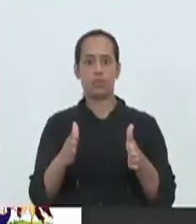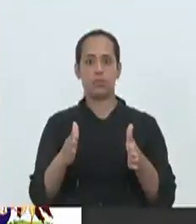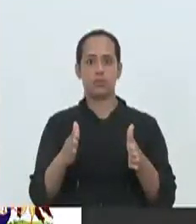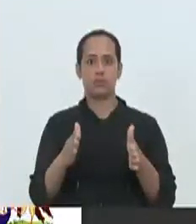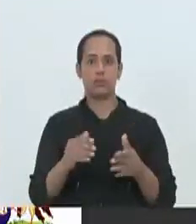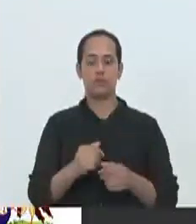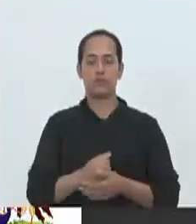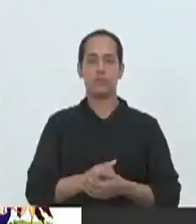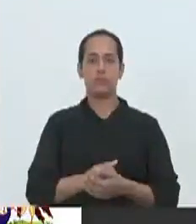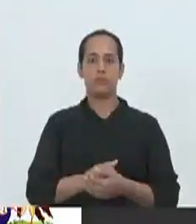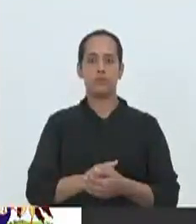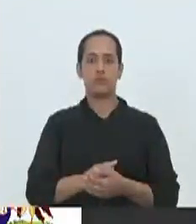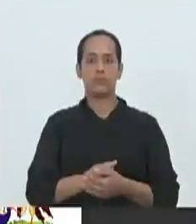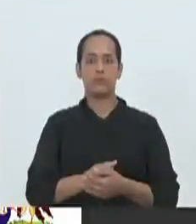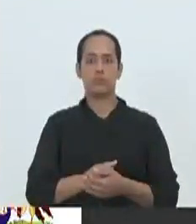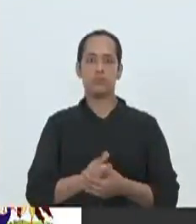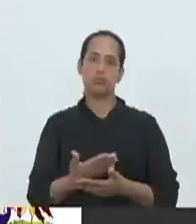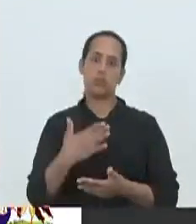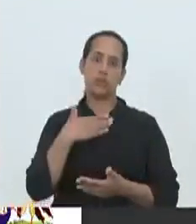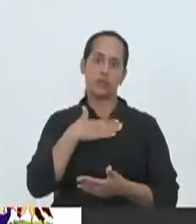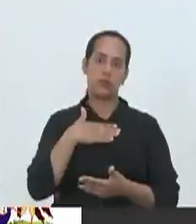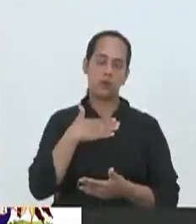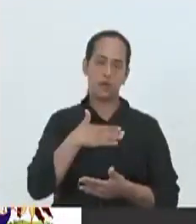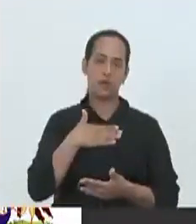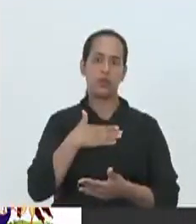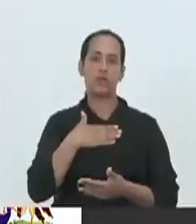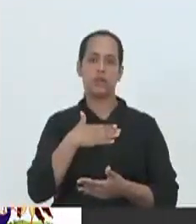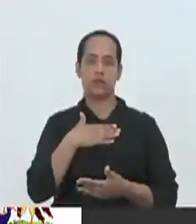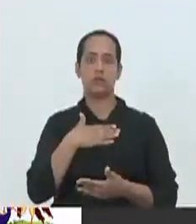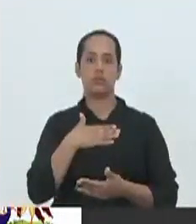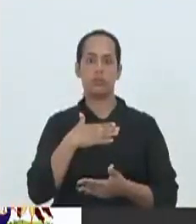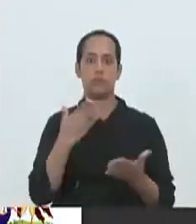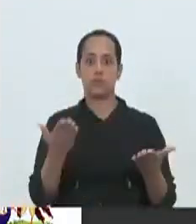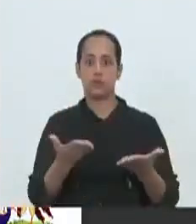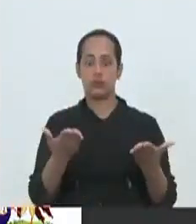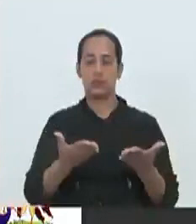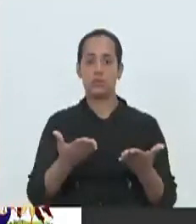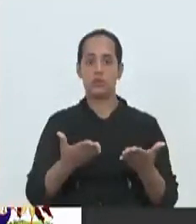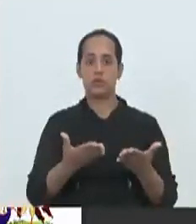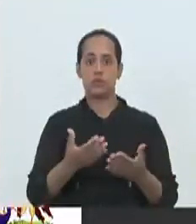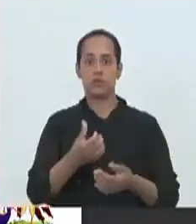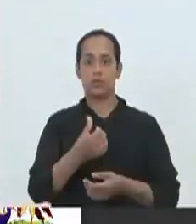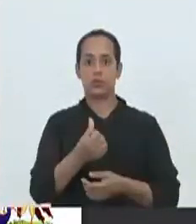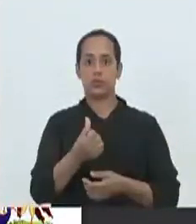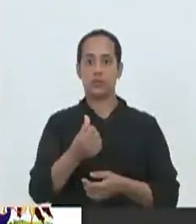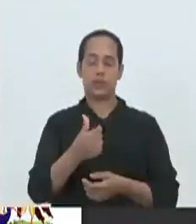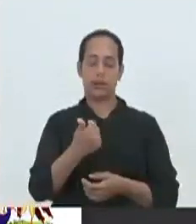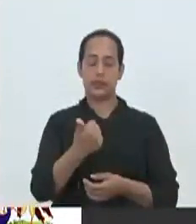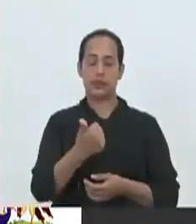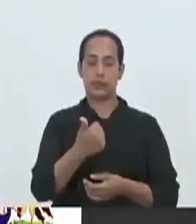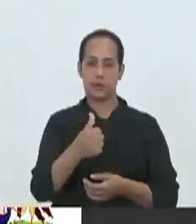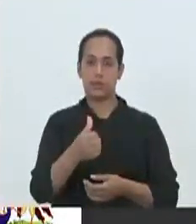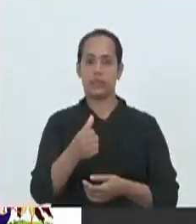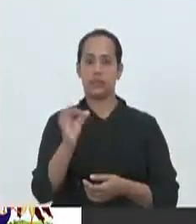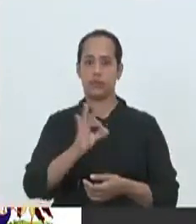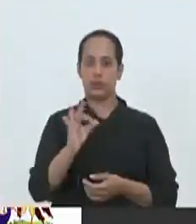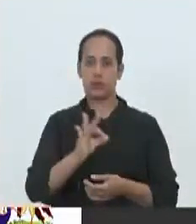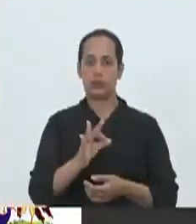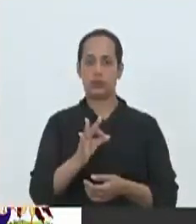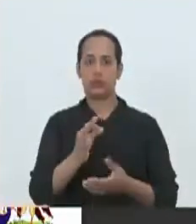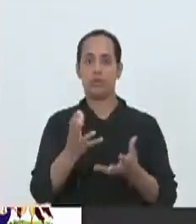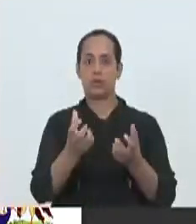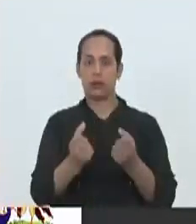estivessem nesse momento em torno de 66% arrecadado que pra maior parte delas não é o caso